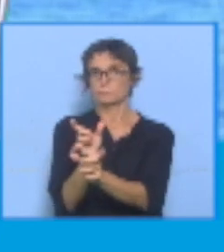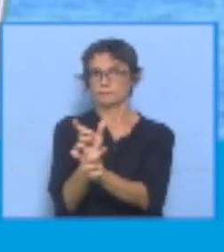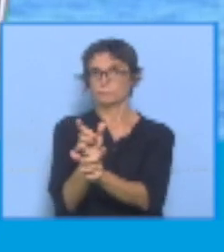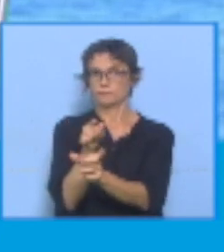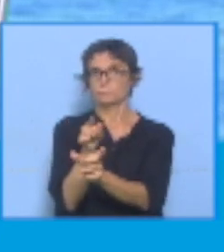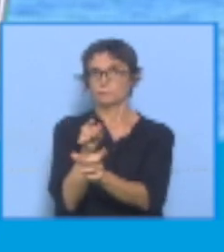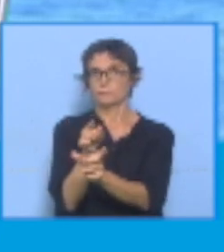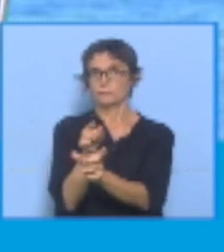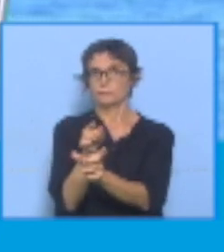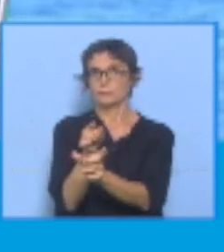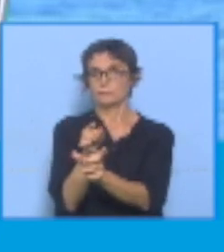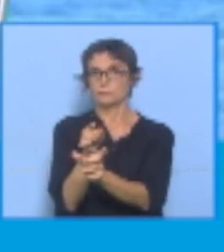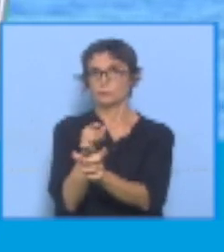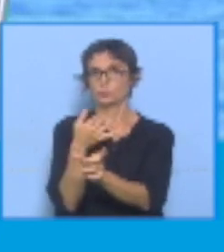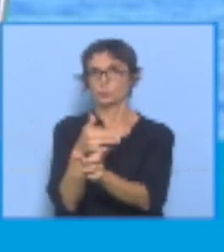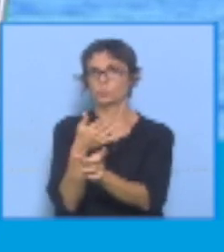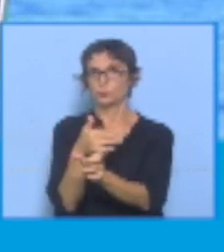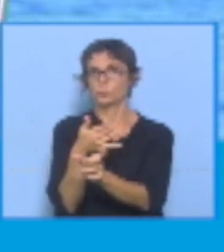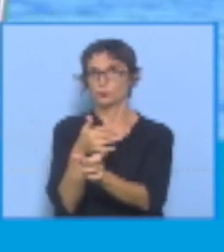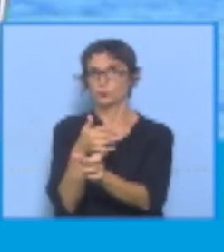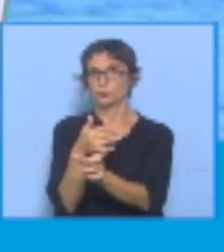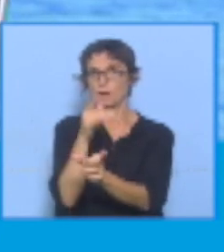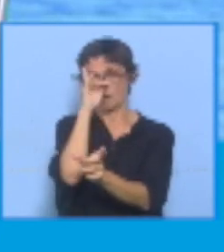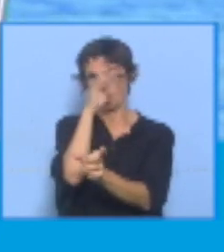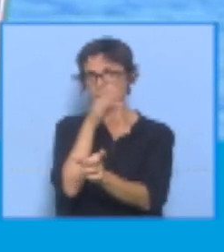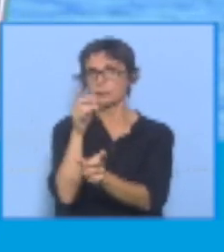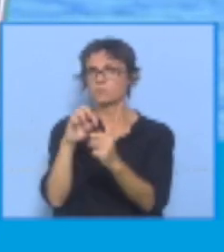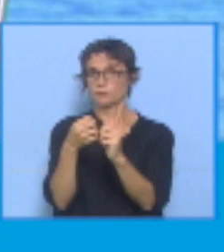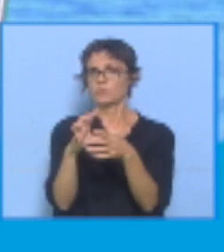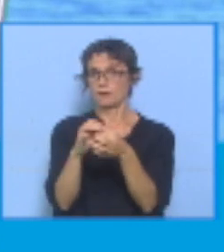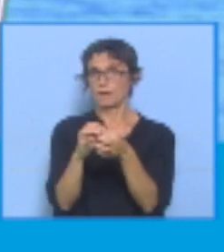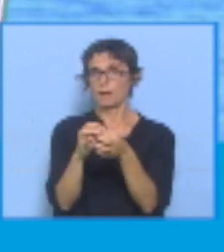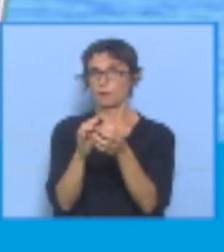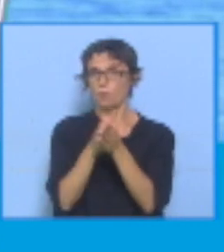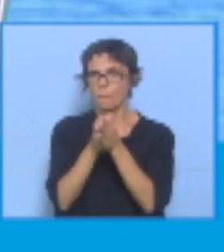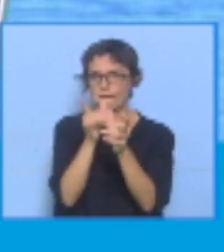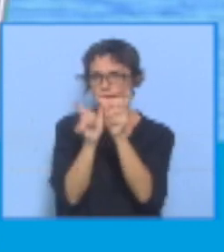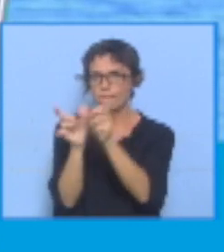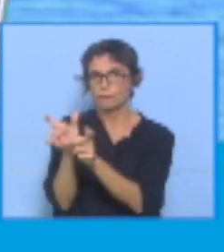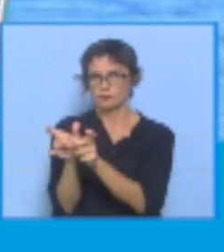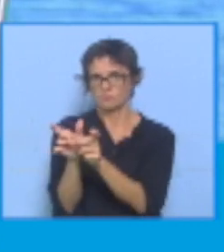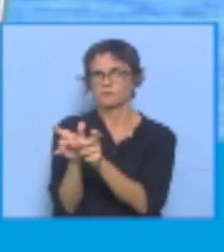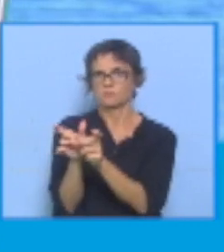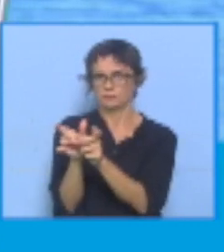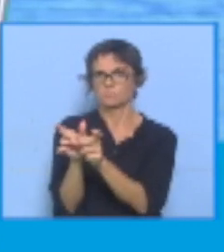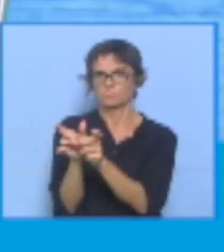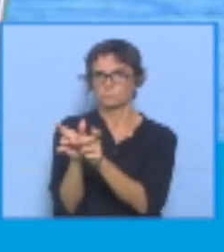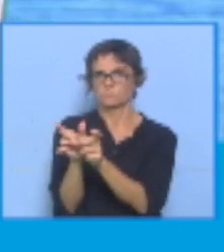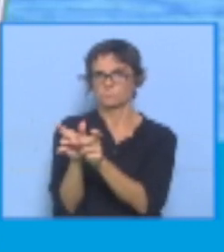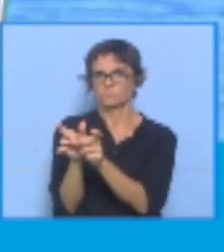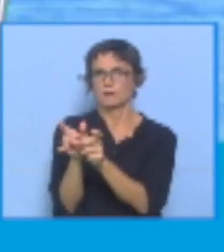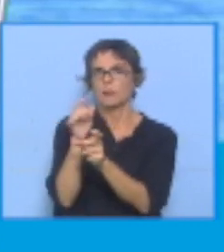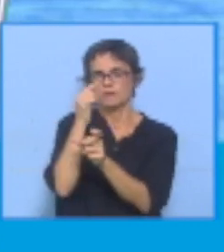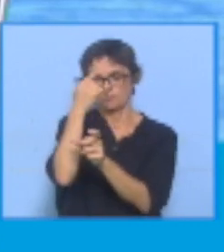toca muito de perto a exploração, e nós vamos pensar, a primeira coisa que nos recordamos é das